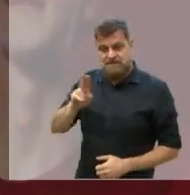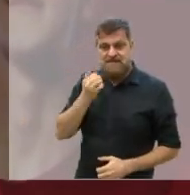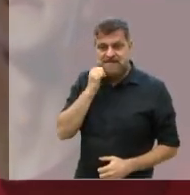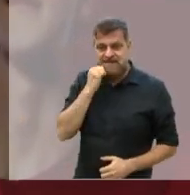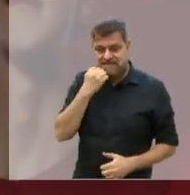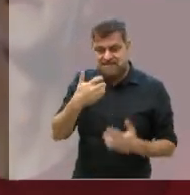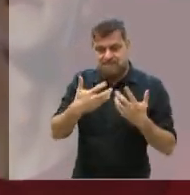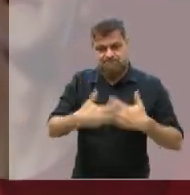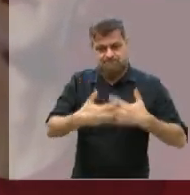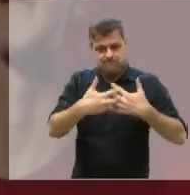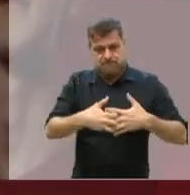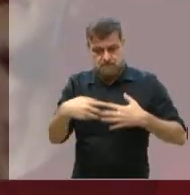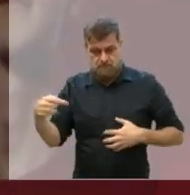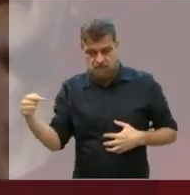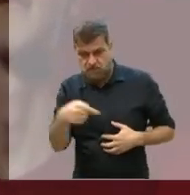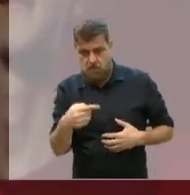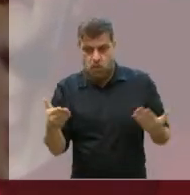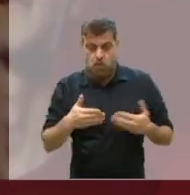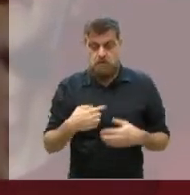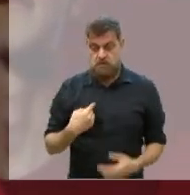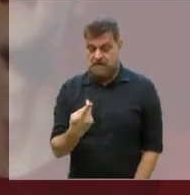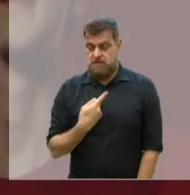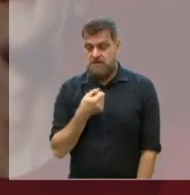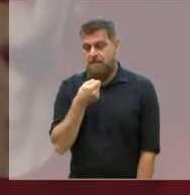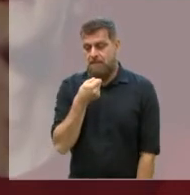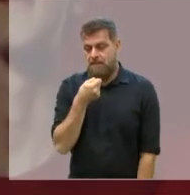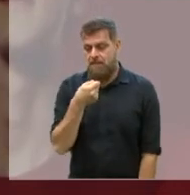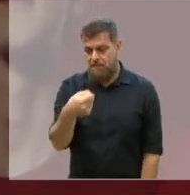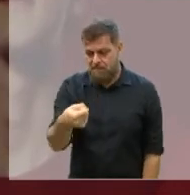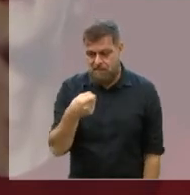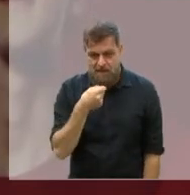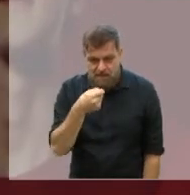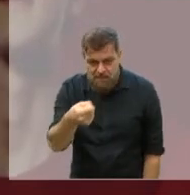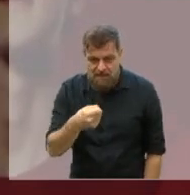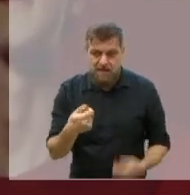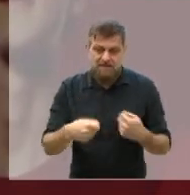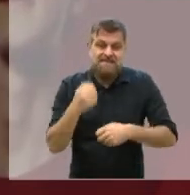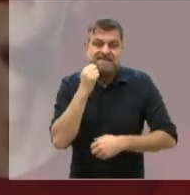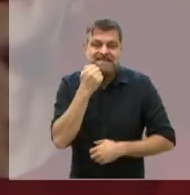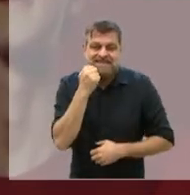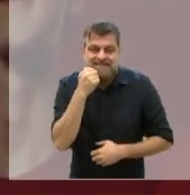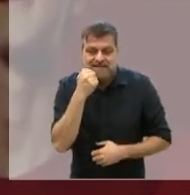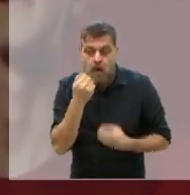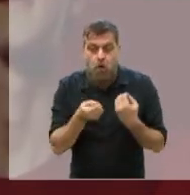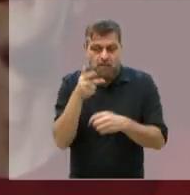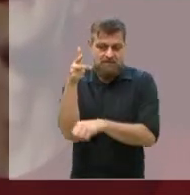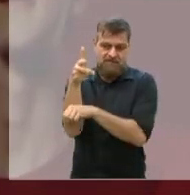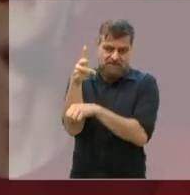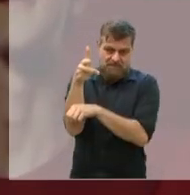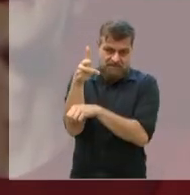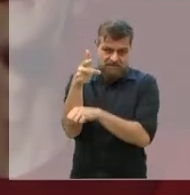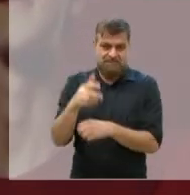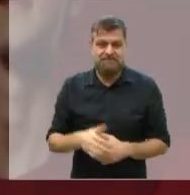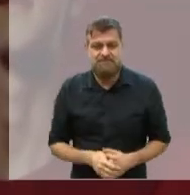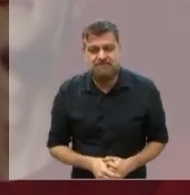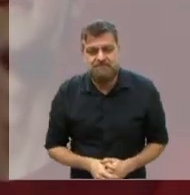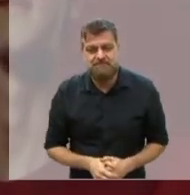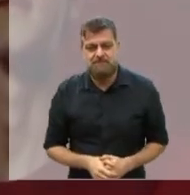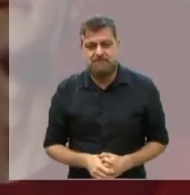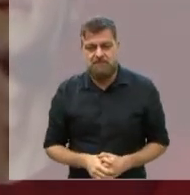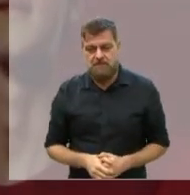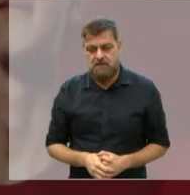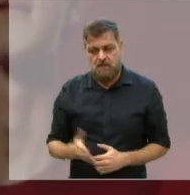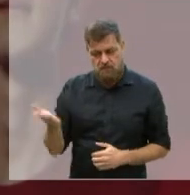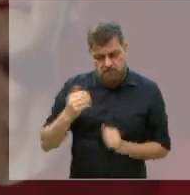funcionasse. Para que esse equipamento funcione agora nesse momento, para que eu consiga falar aqui, consiga filmar. Sem isso, a ciência não avançaria. Professor, o senhor